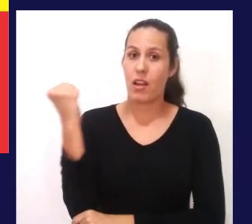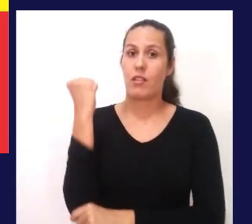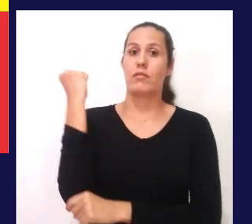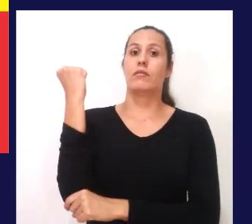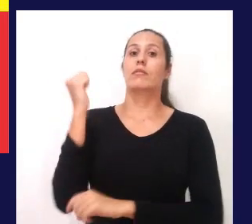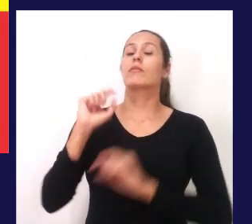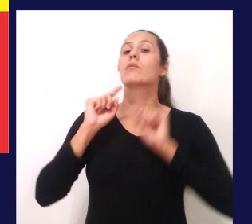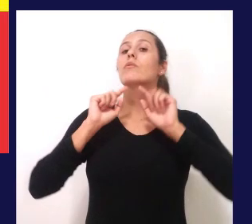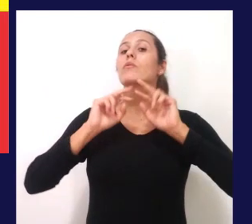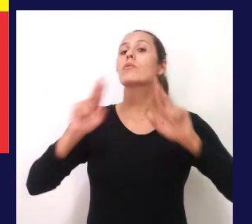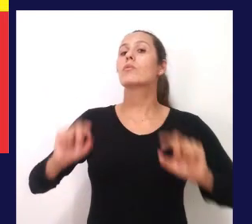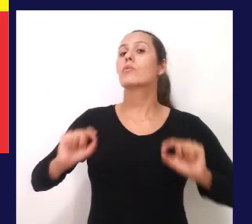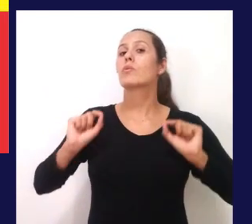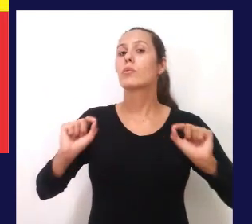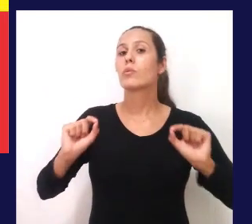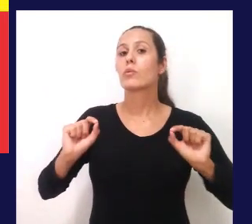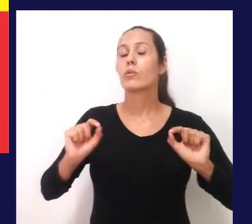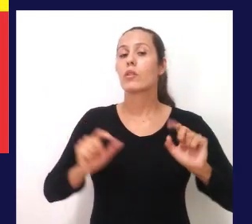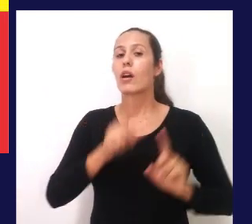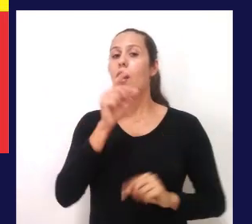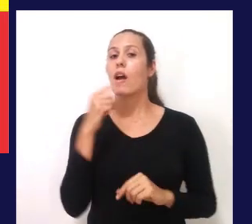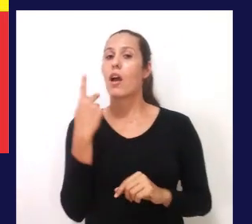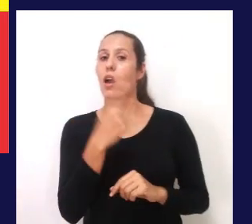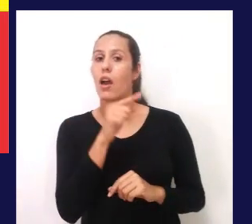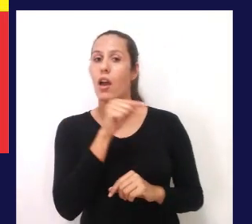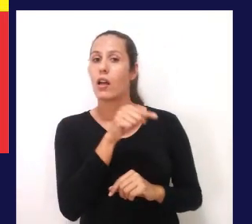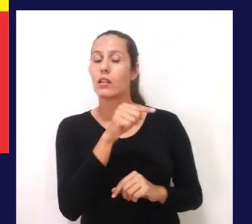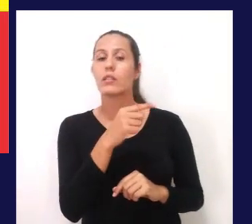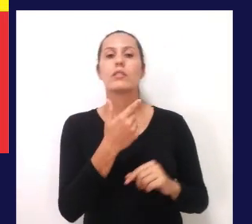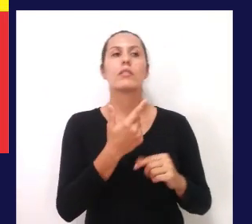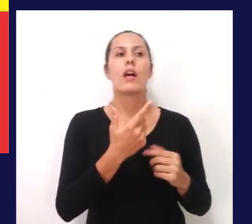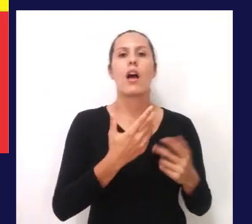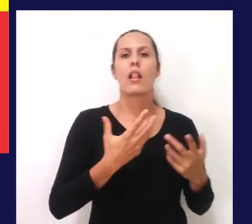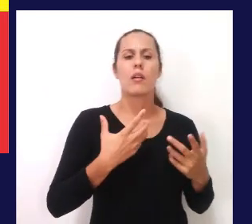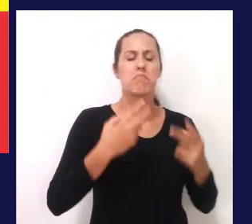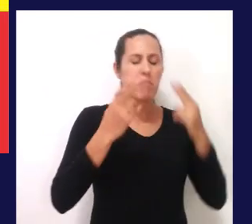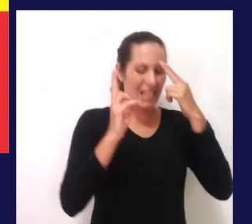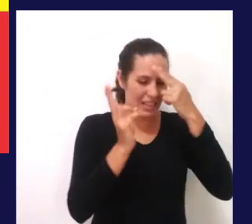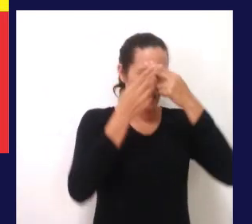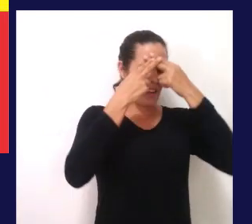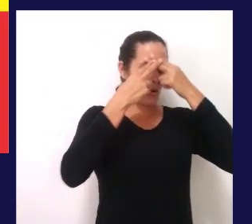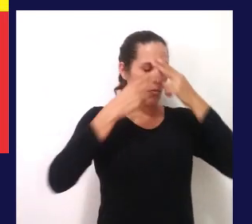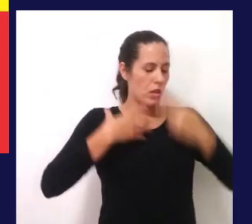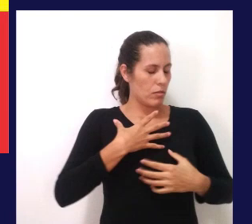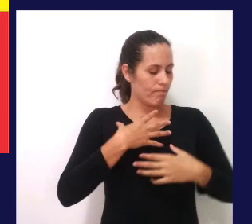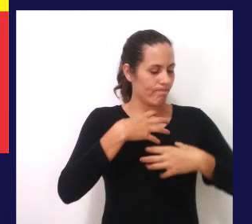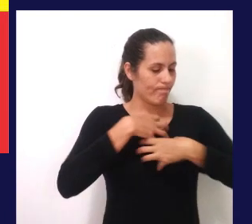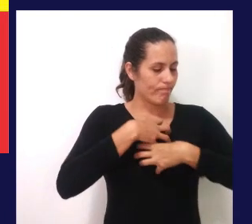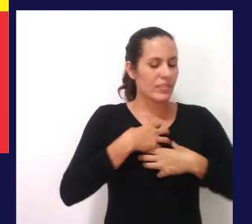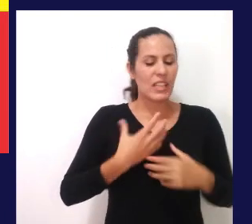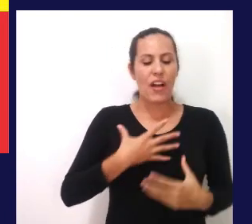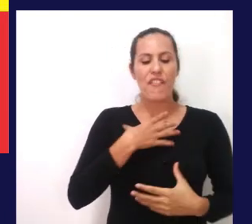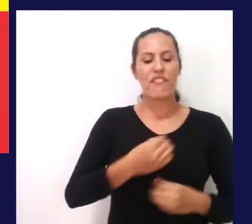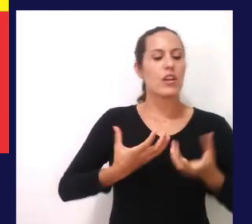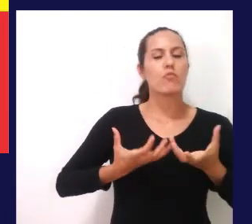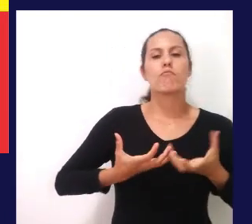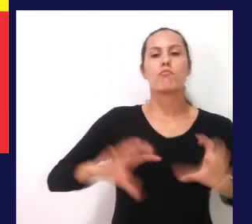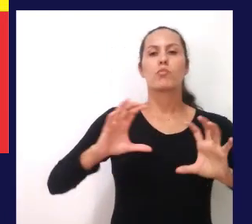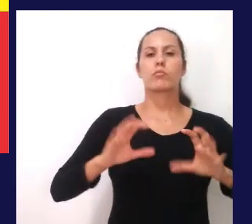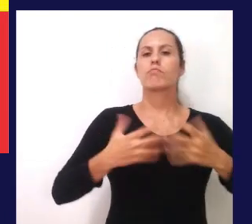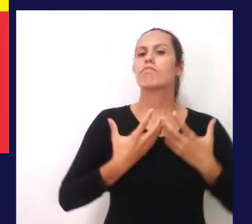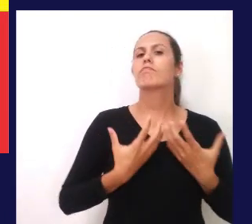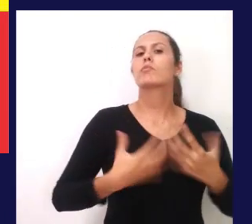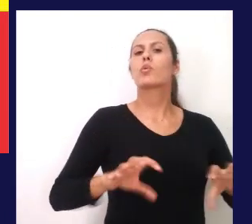estou falando em relação da adolescente de não querer ter mais filhos por causa daquele